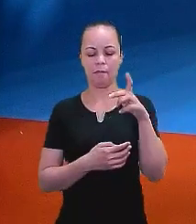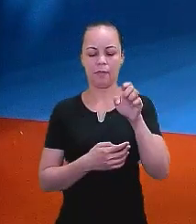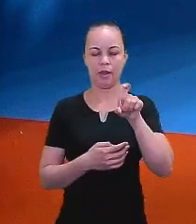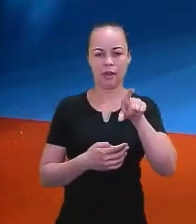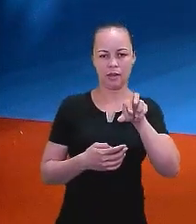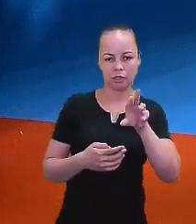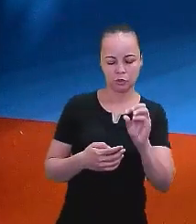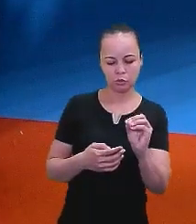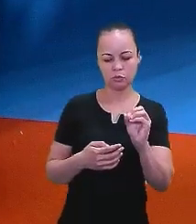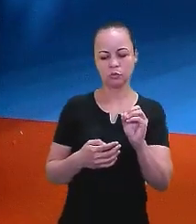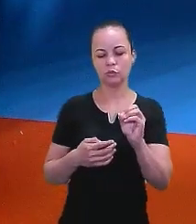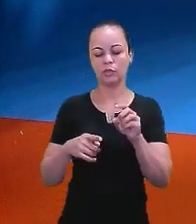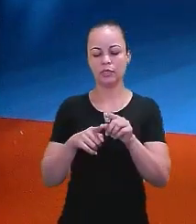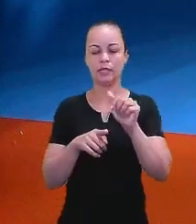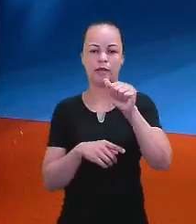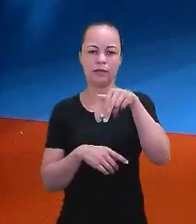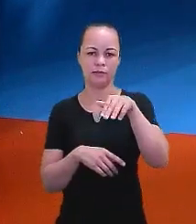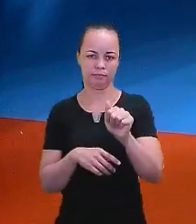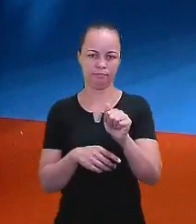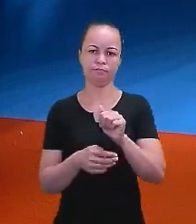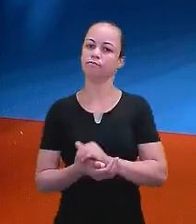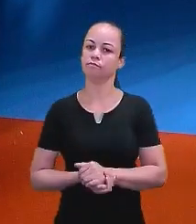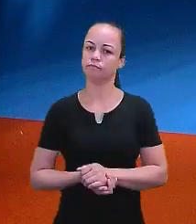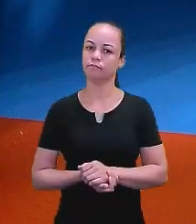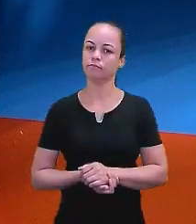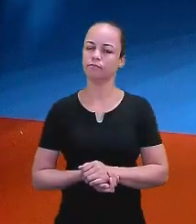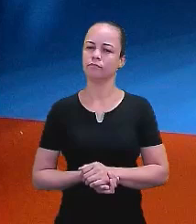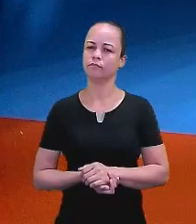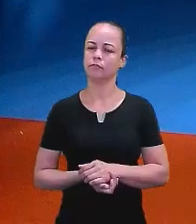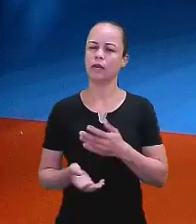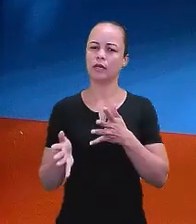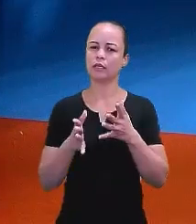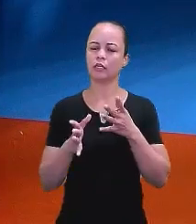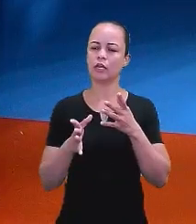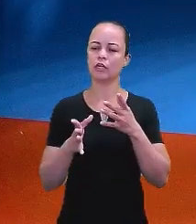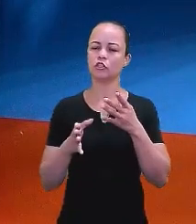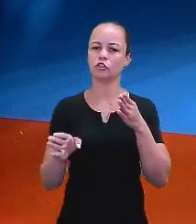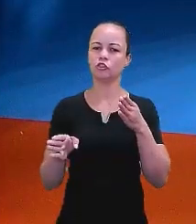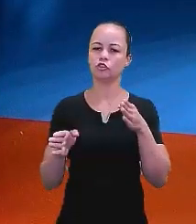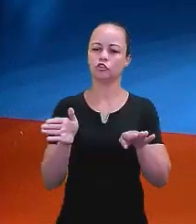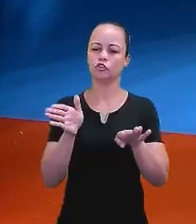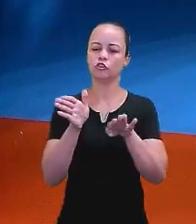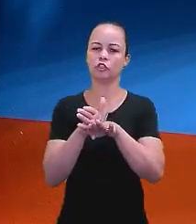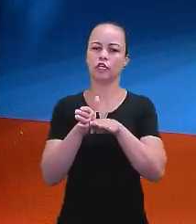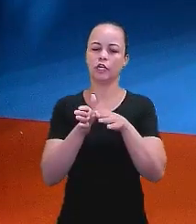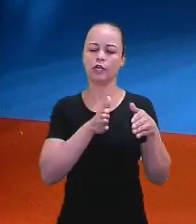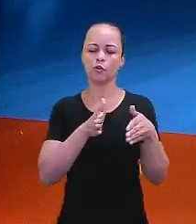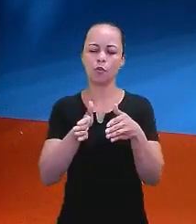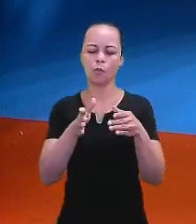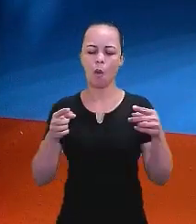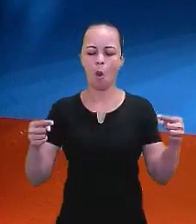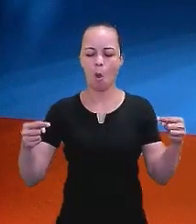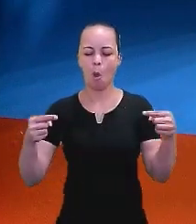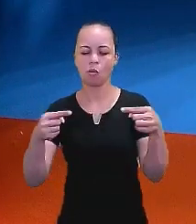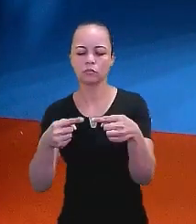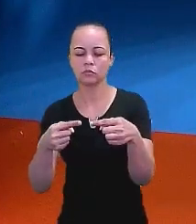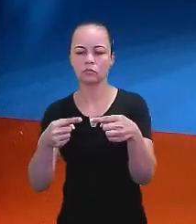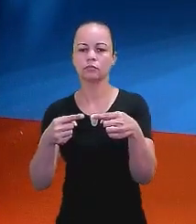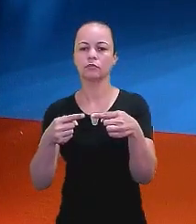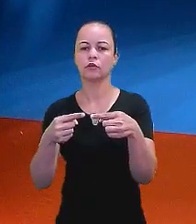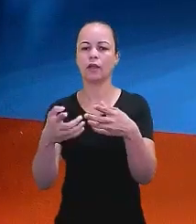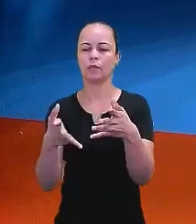equivalentes. Para que eles cheguem no mesmo ponto, né, do caminho, eles precisam andar a